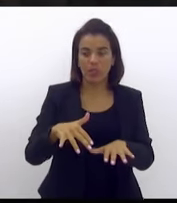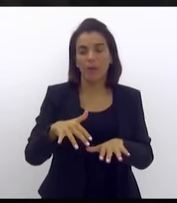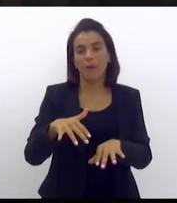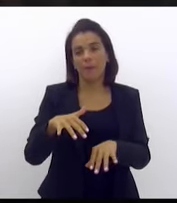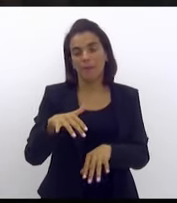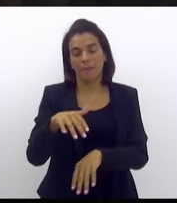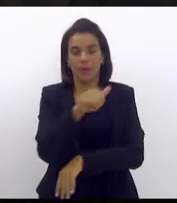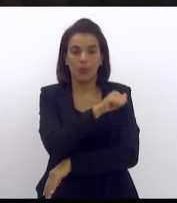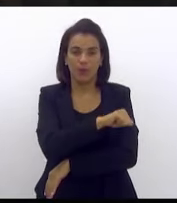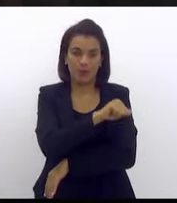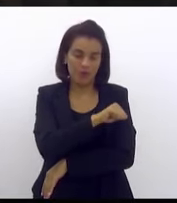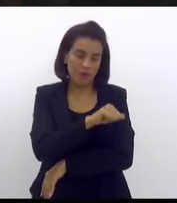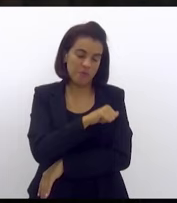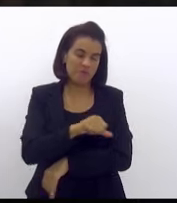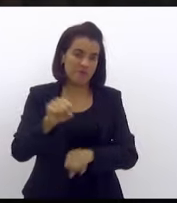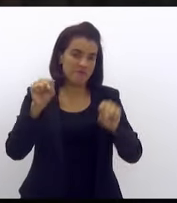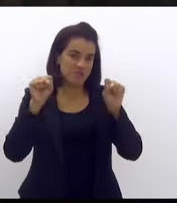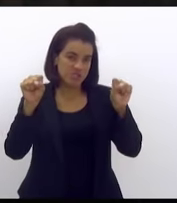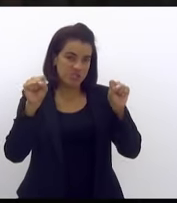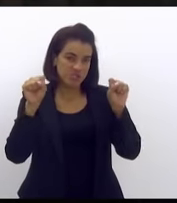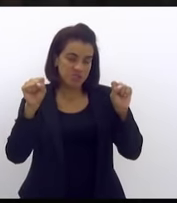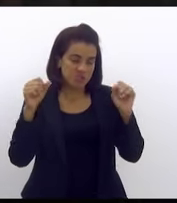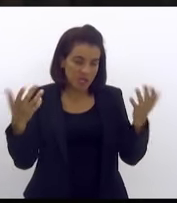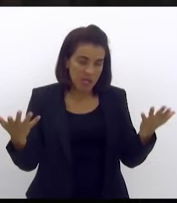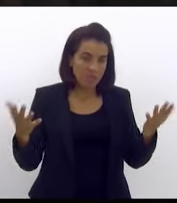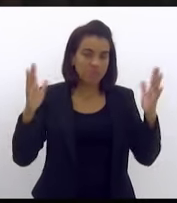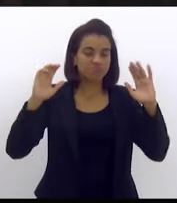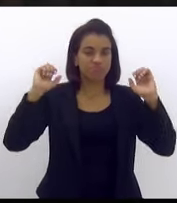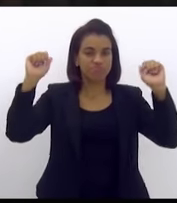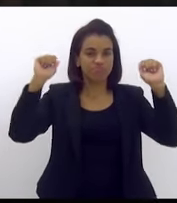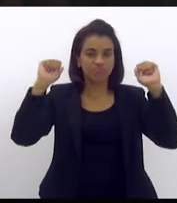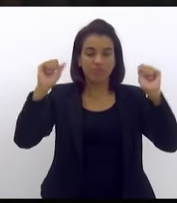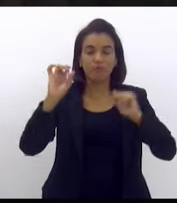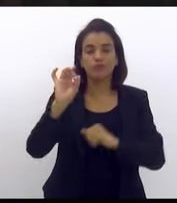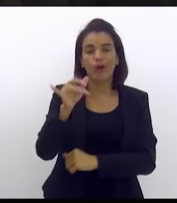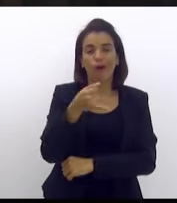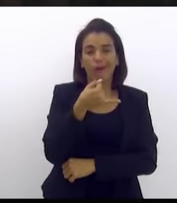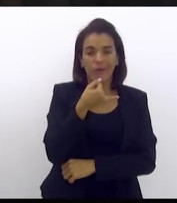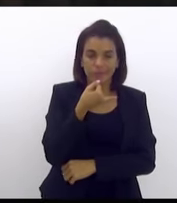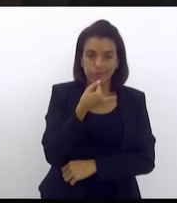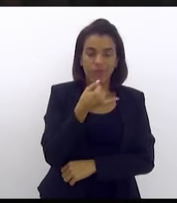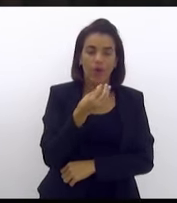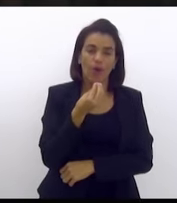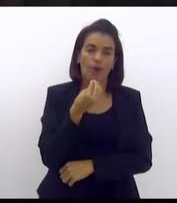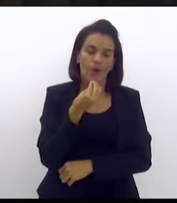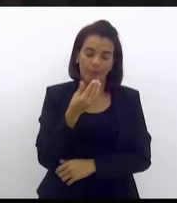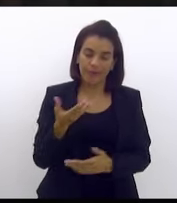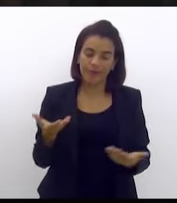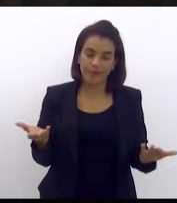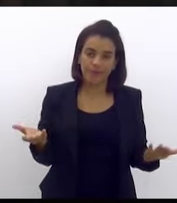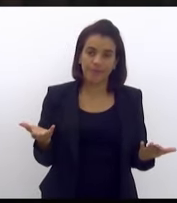festejar essa final, esse evento, só lamentando, evidentemente,